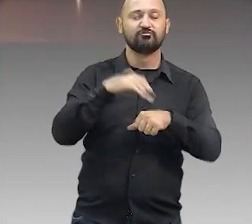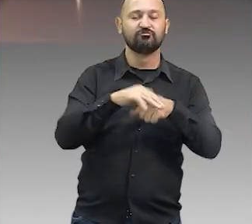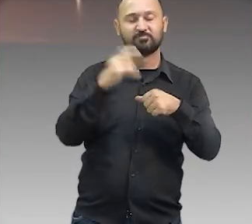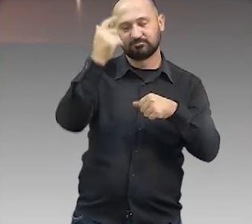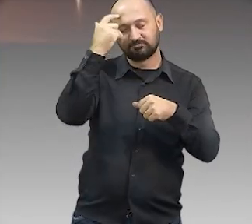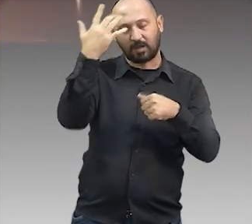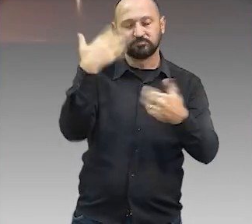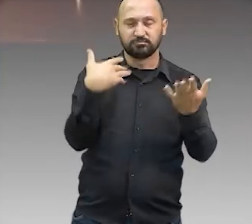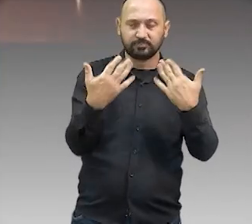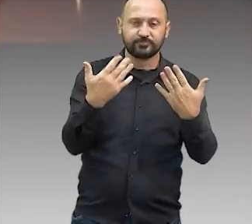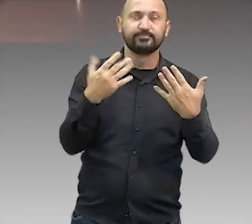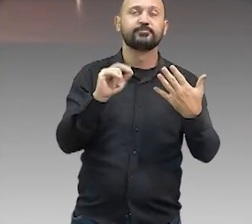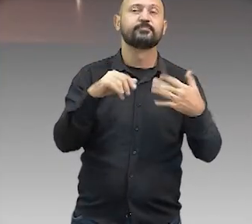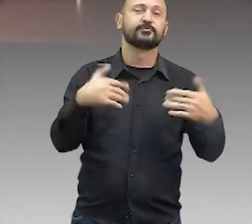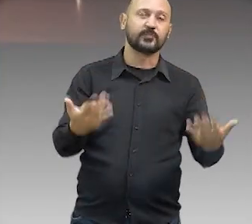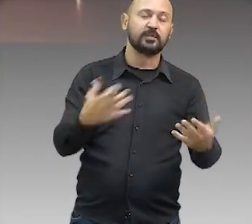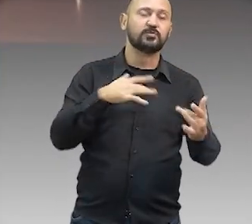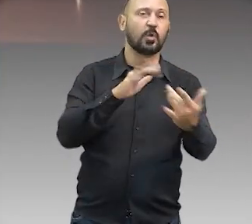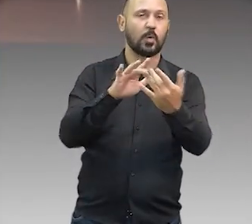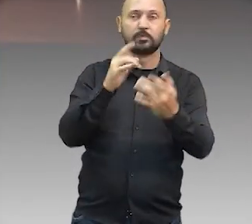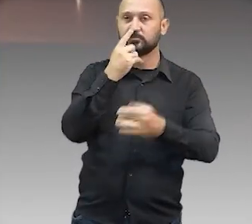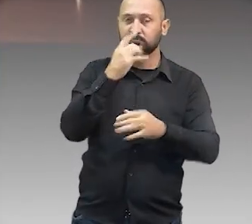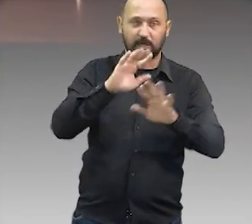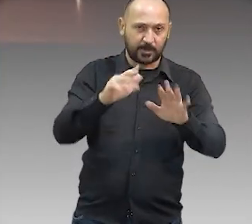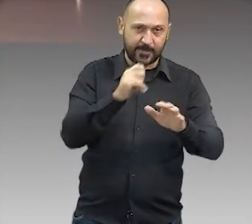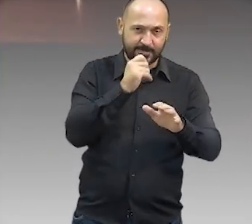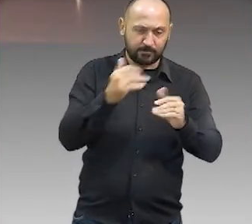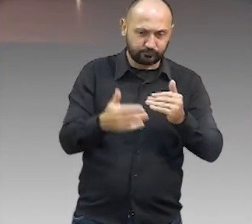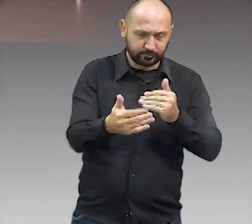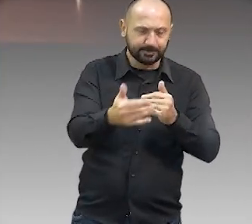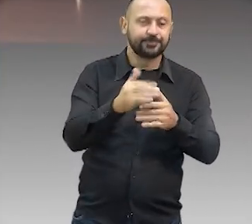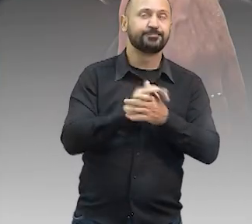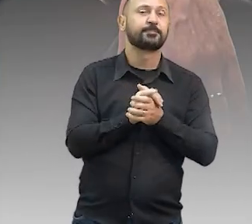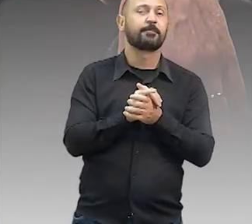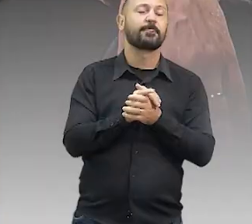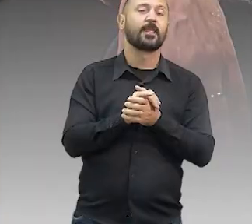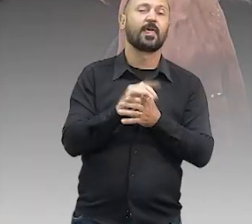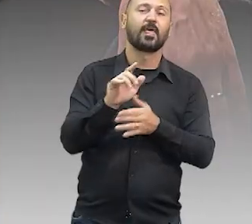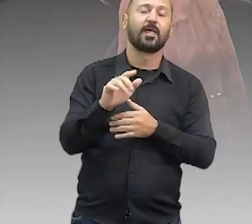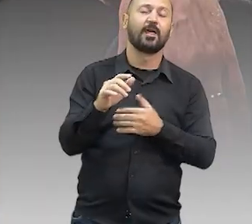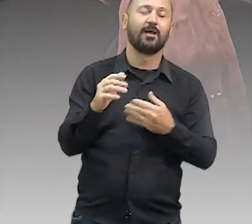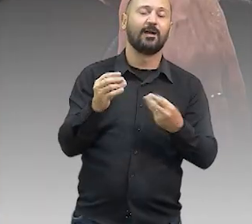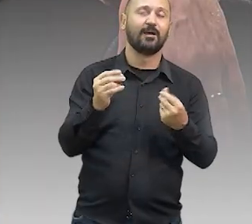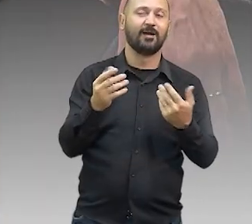ideias, enfim, estamos em contato ainda. Mas